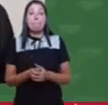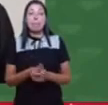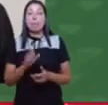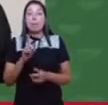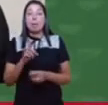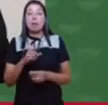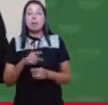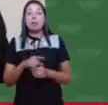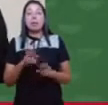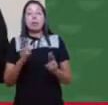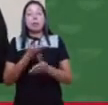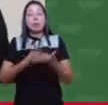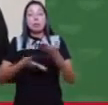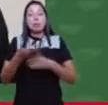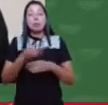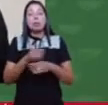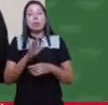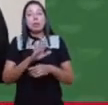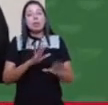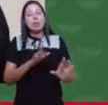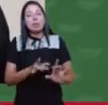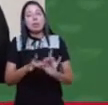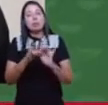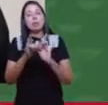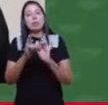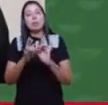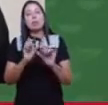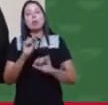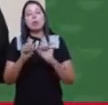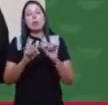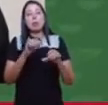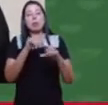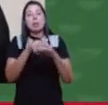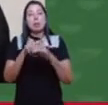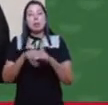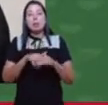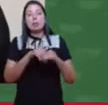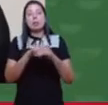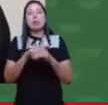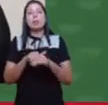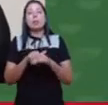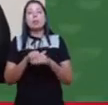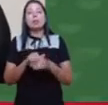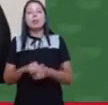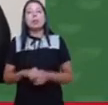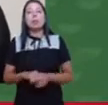não envolve, como nas alianças eleitorais,